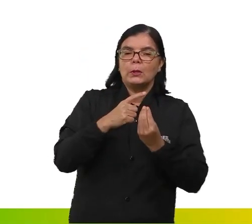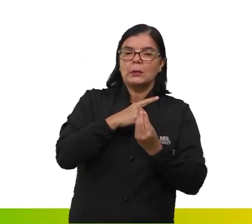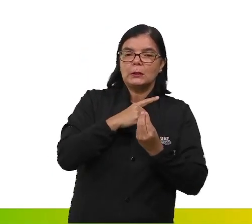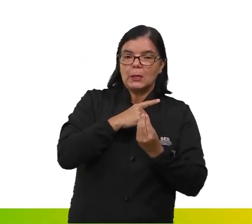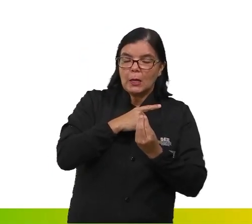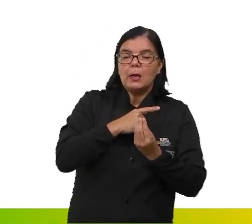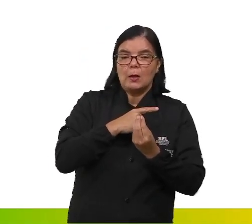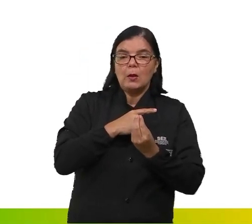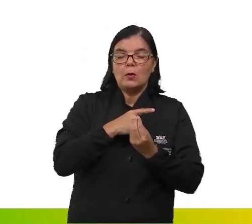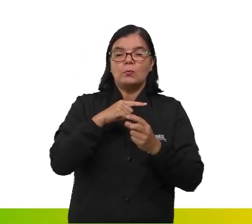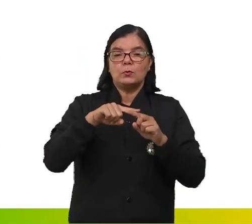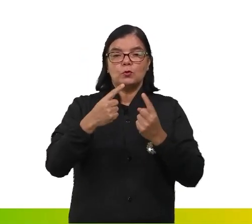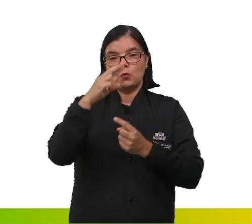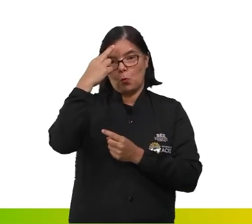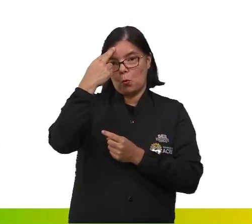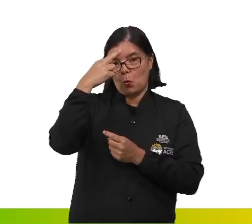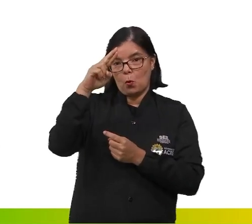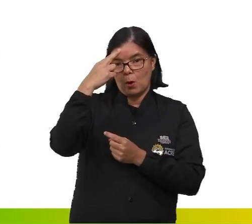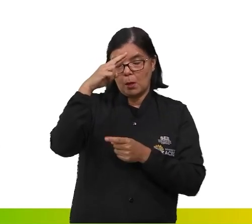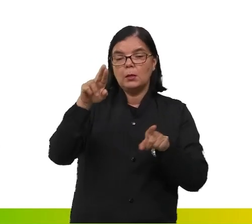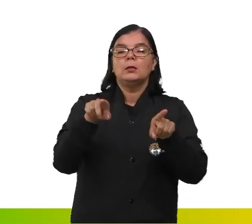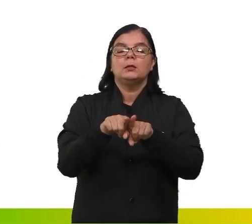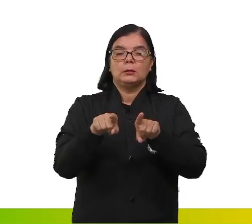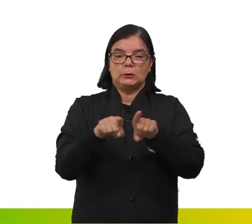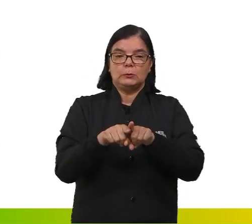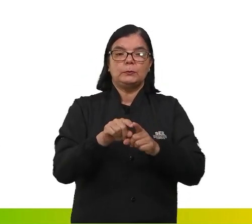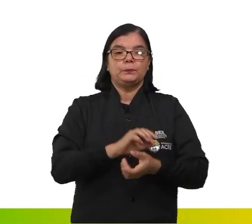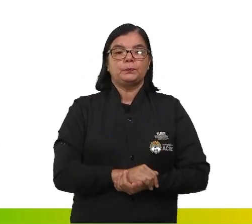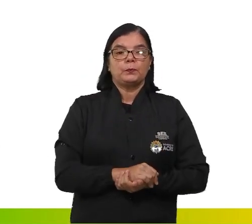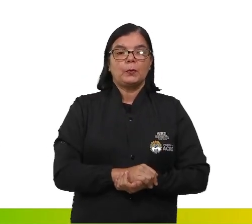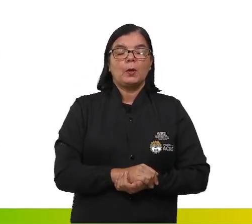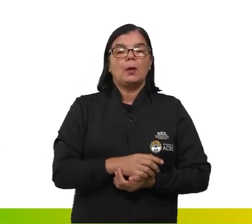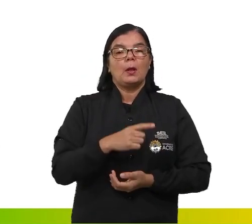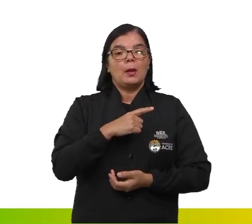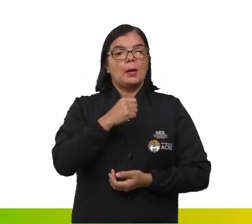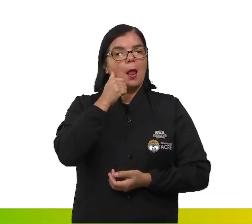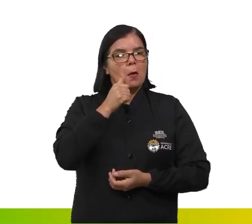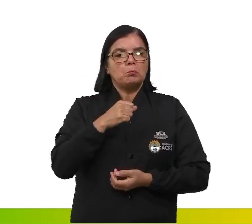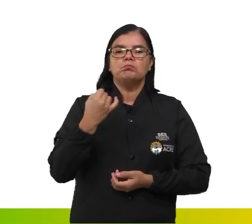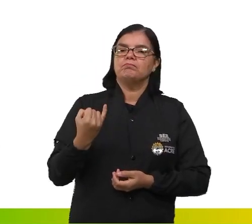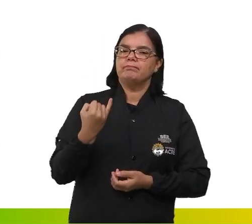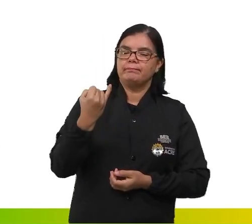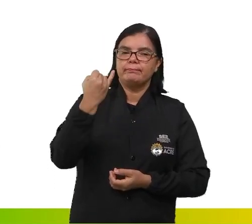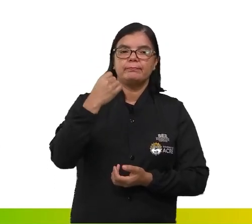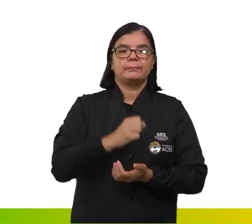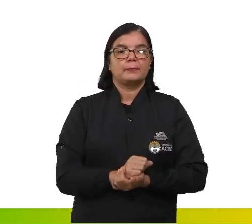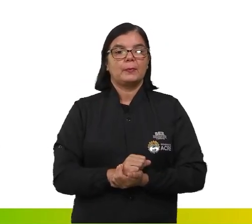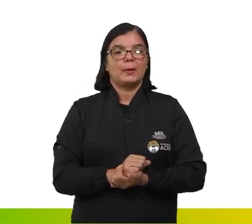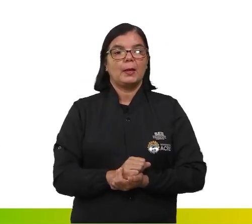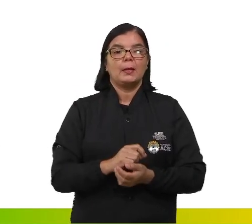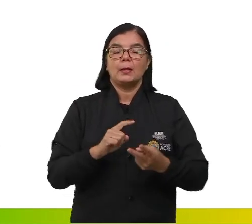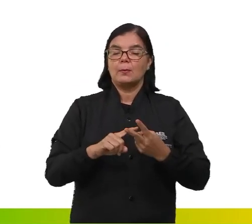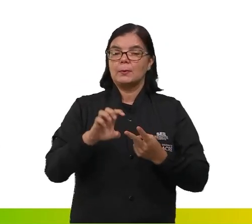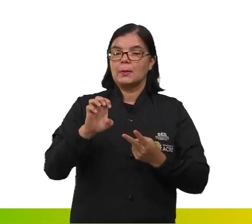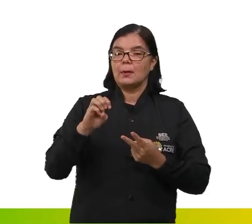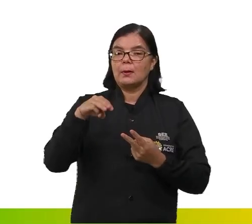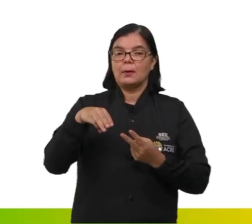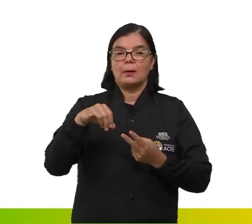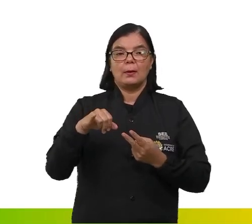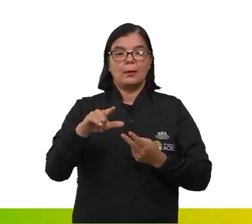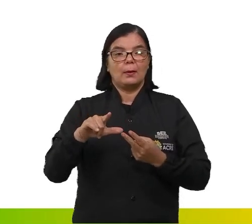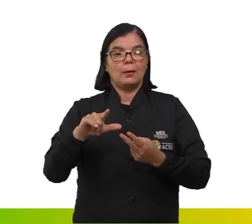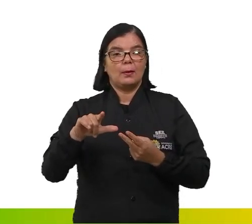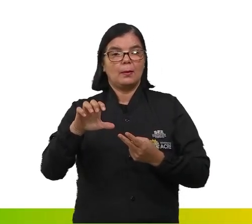o empirismo e o racionalismo, ele é o pai do racionalismo. Então, ela é muito importante. Então, aí nós temos Émile